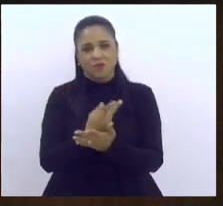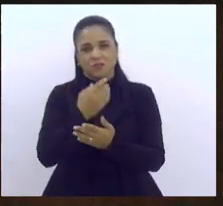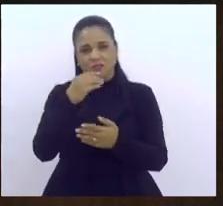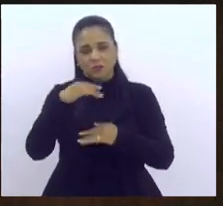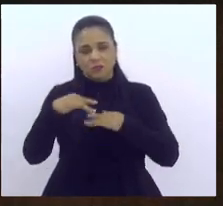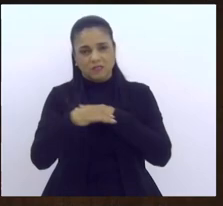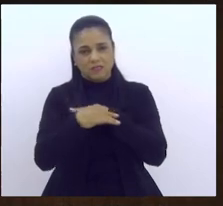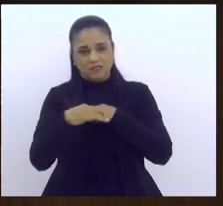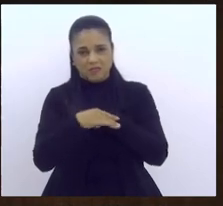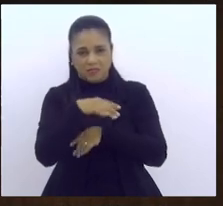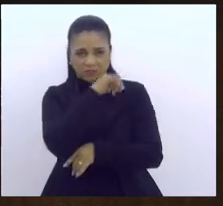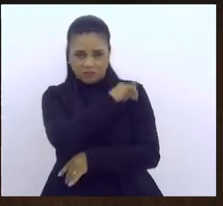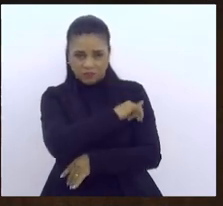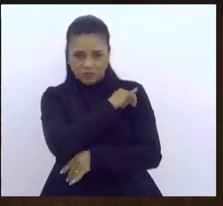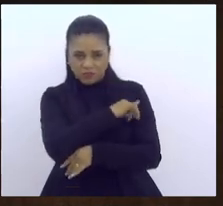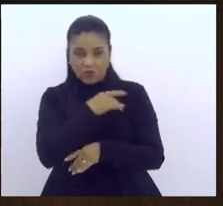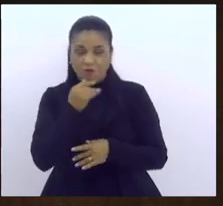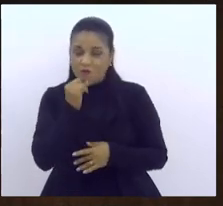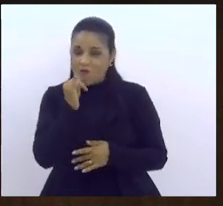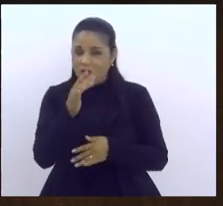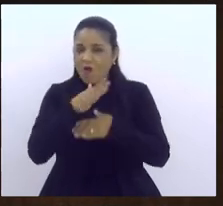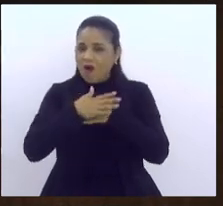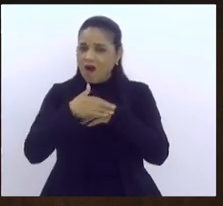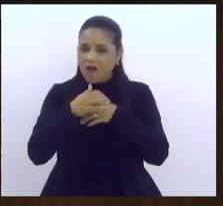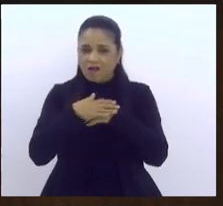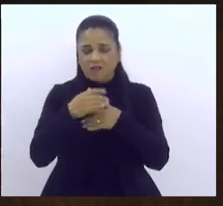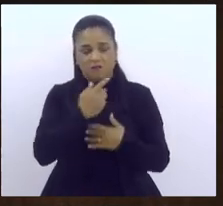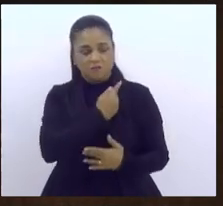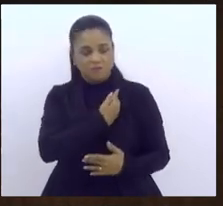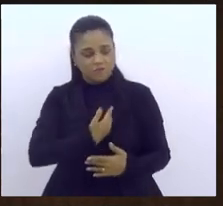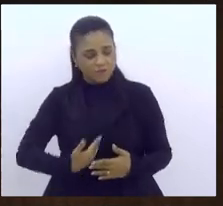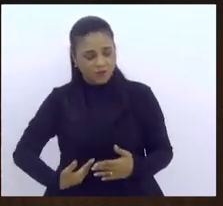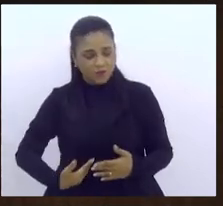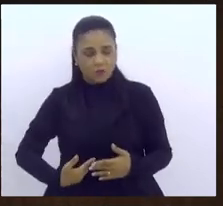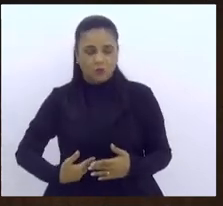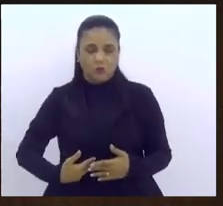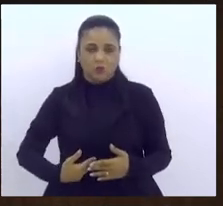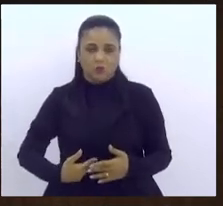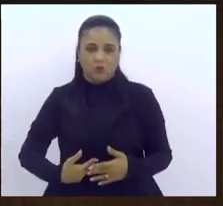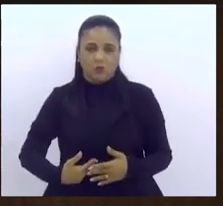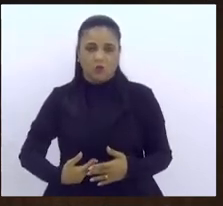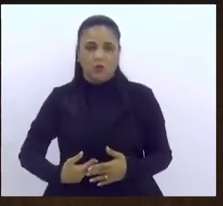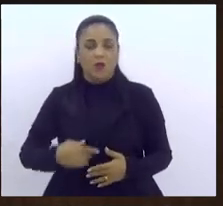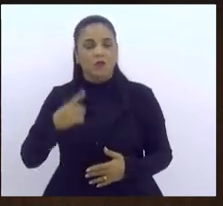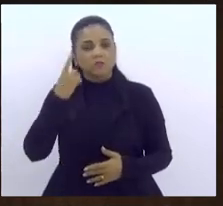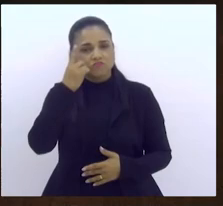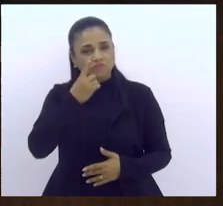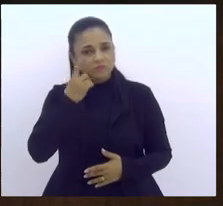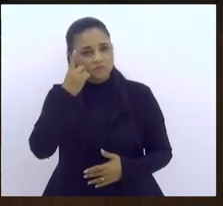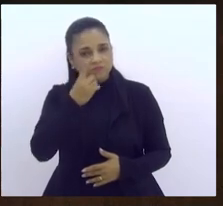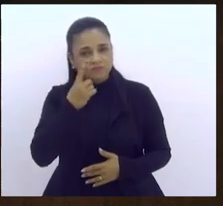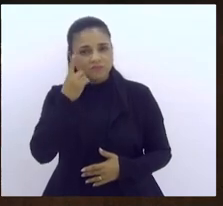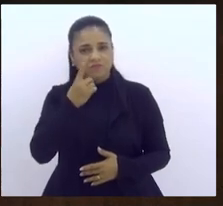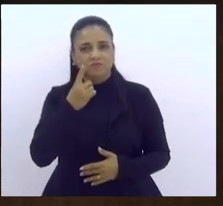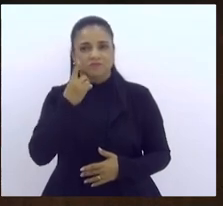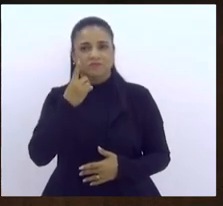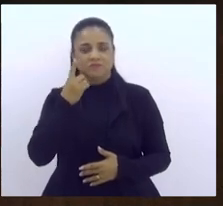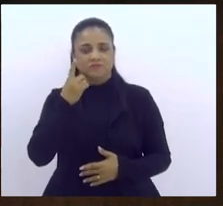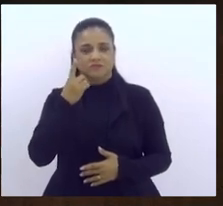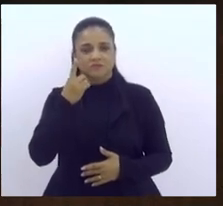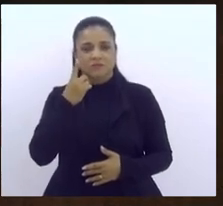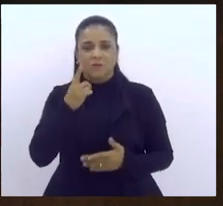todo carinho, não só pessoal em relação ao governador, mas por ser um deputado, como muitos aqui, aliás, a